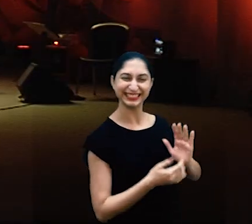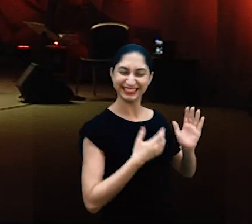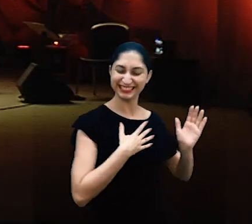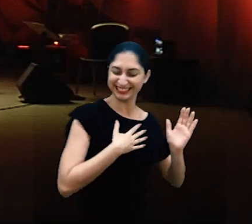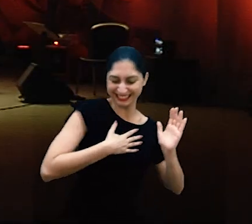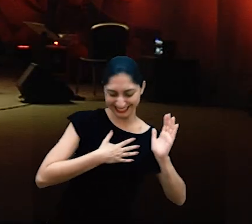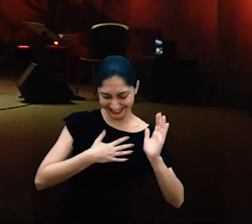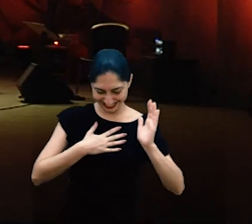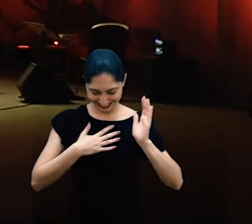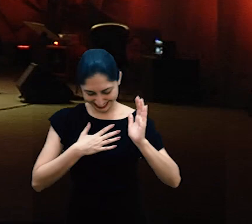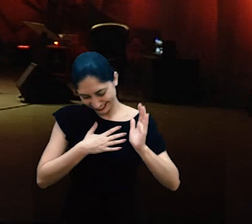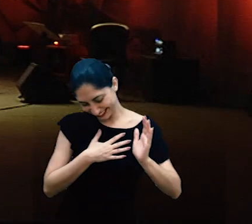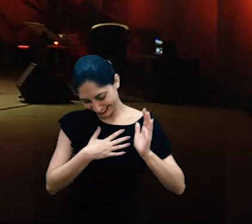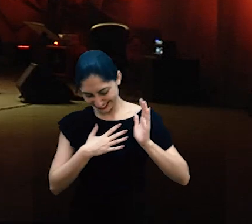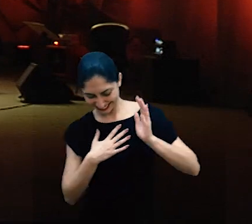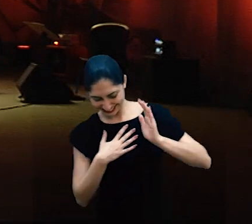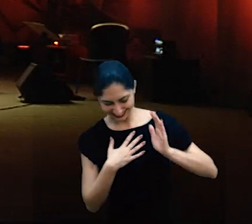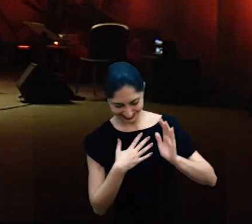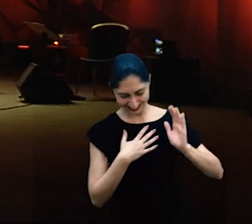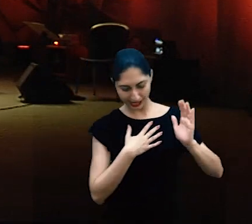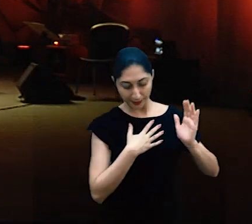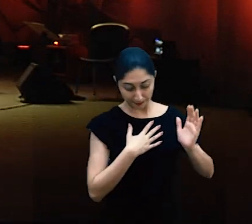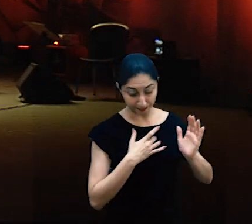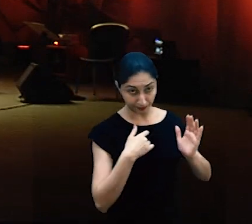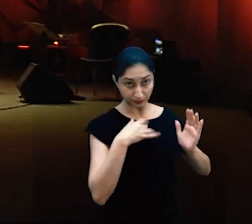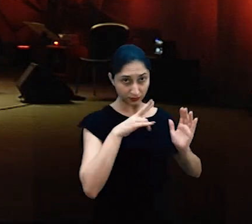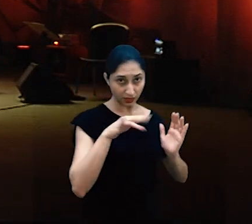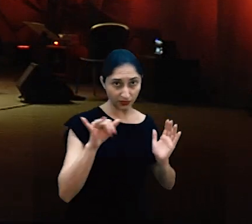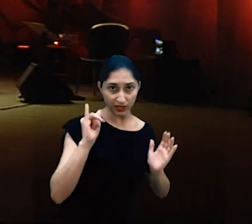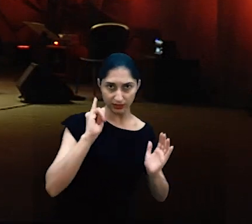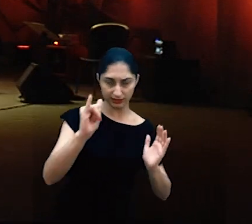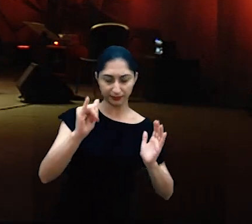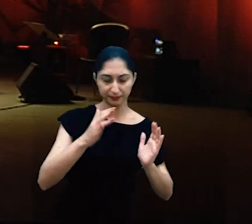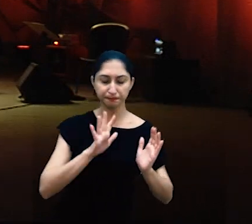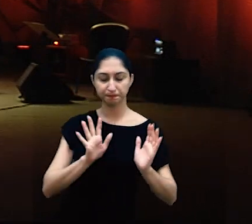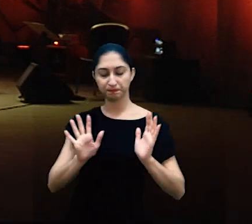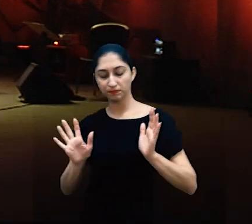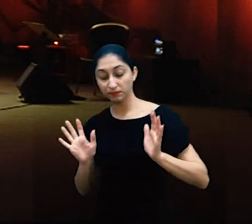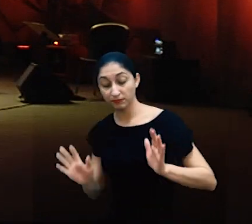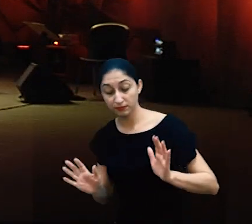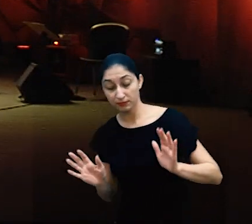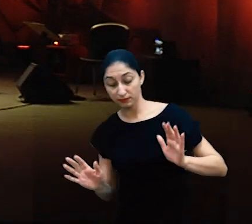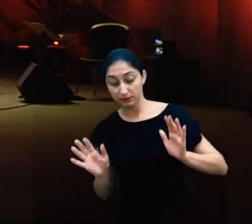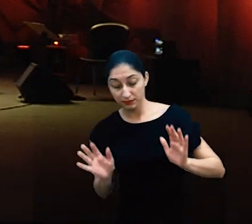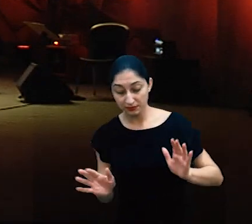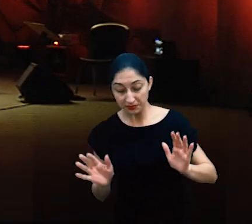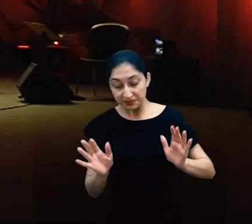Vou dizer, vou dizer. Oi.